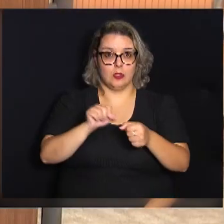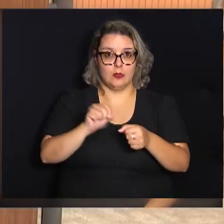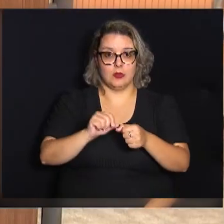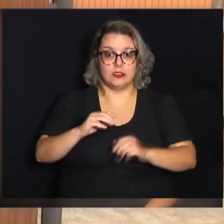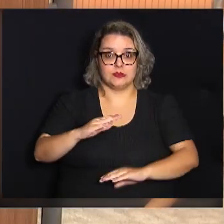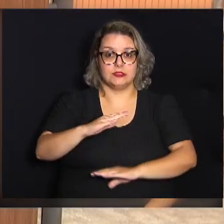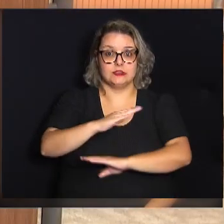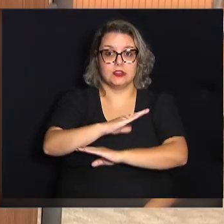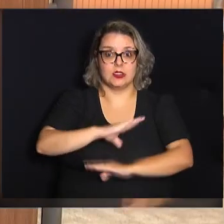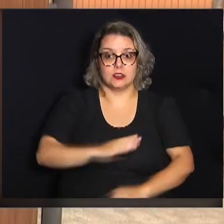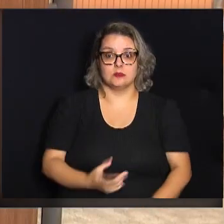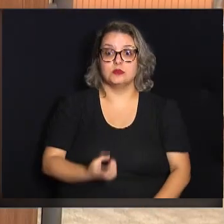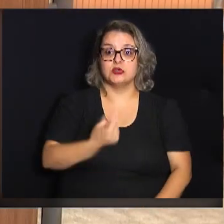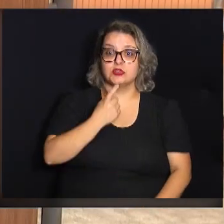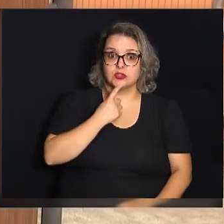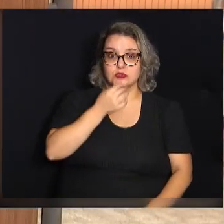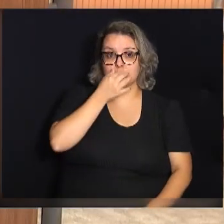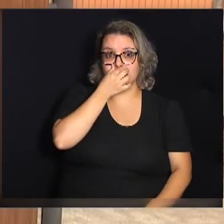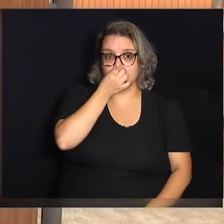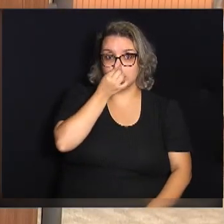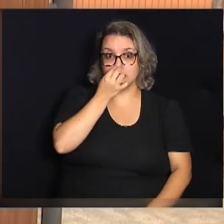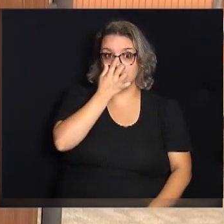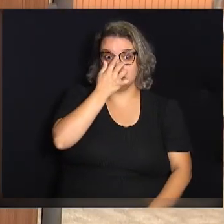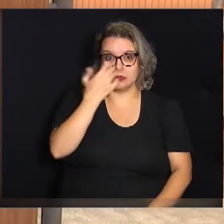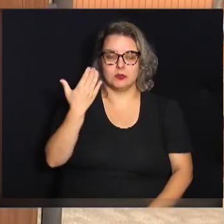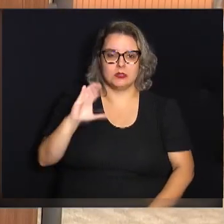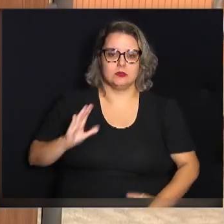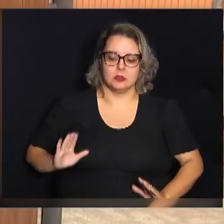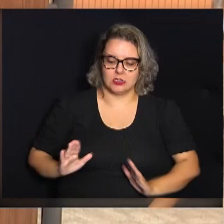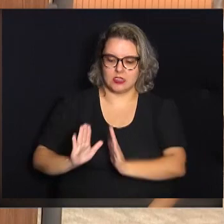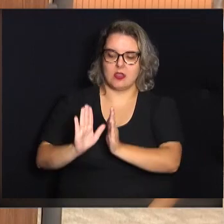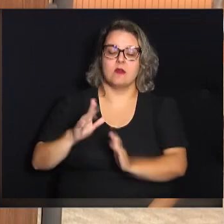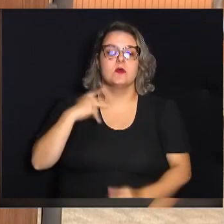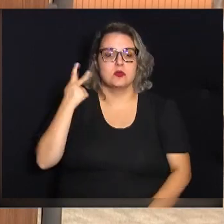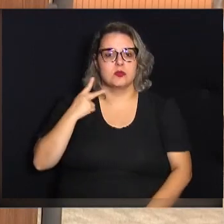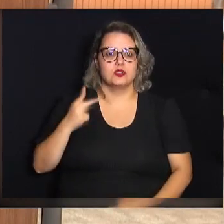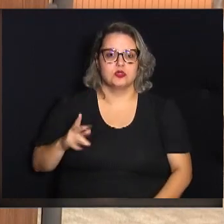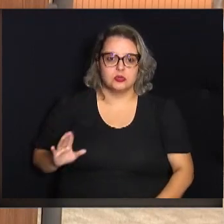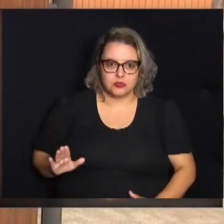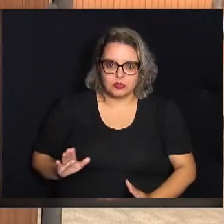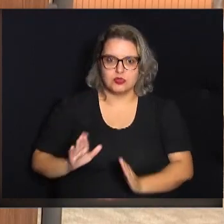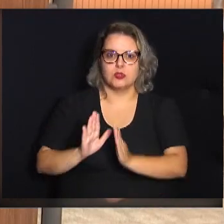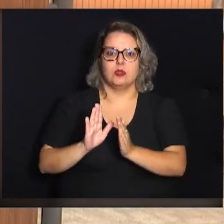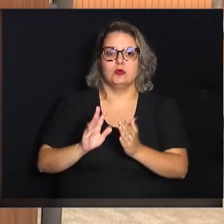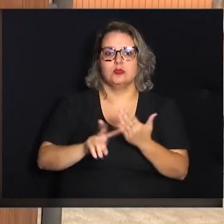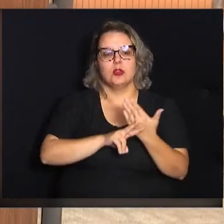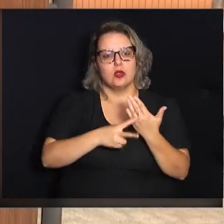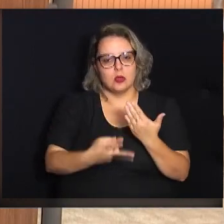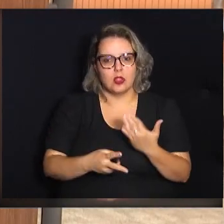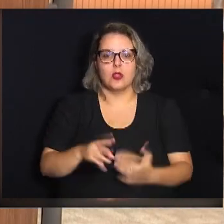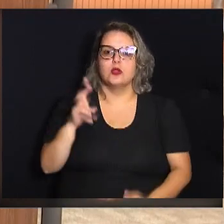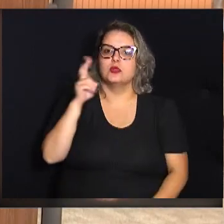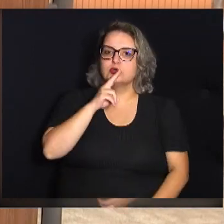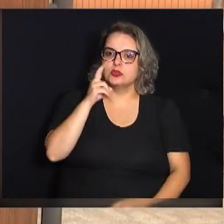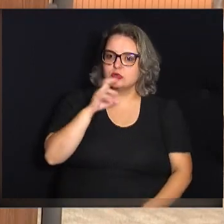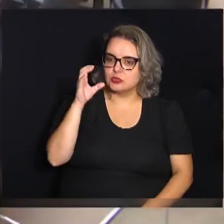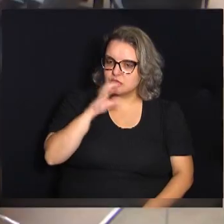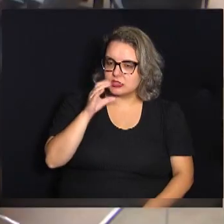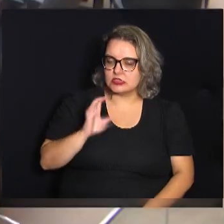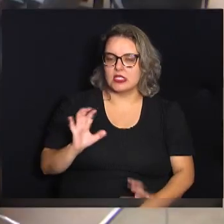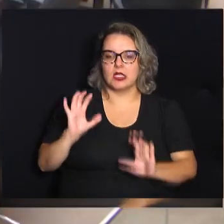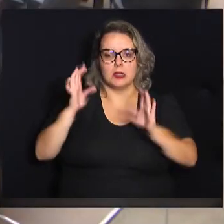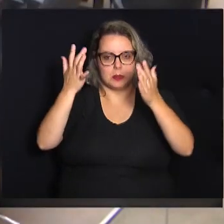Foi realizada na Câmara Municipal de Campinas o lançamento da Frente Parlamentar de Enfrentamento aos Efeitos da